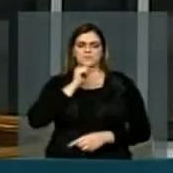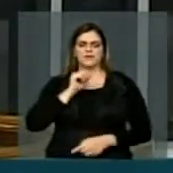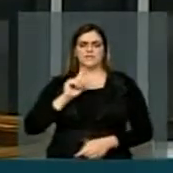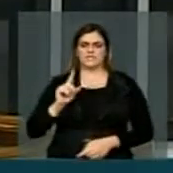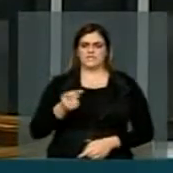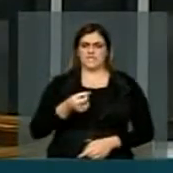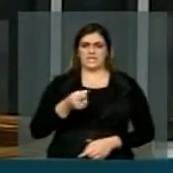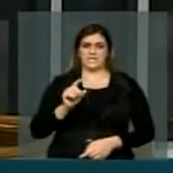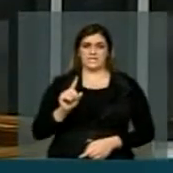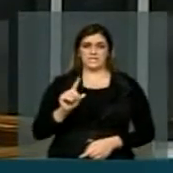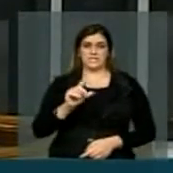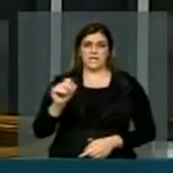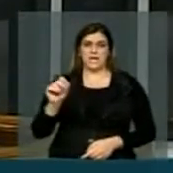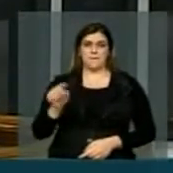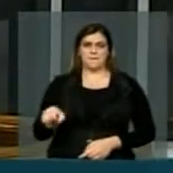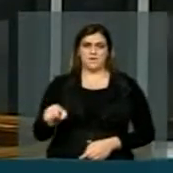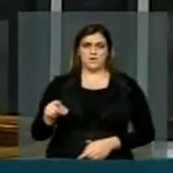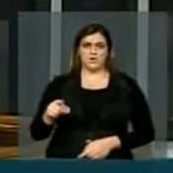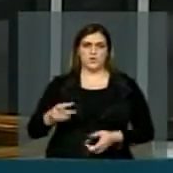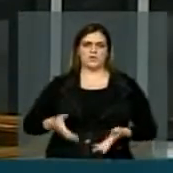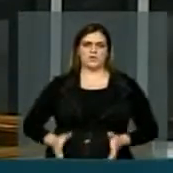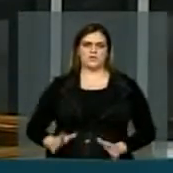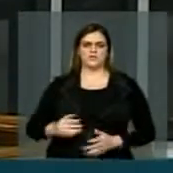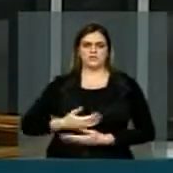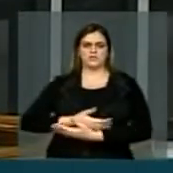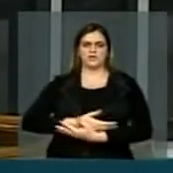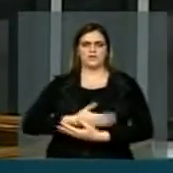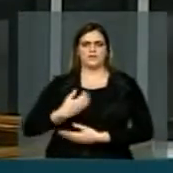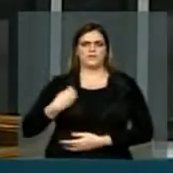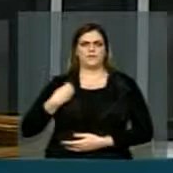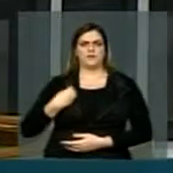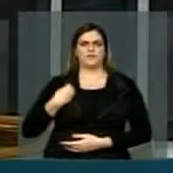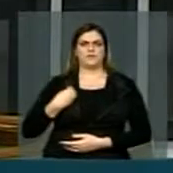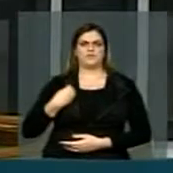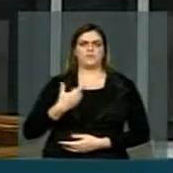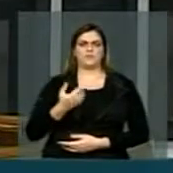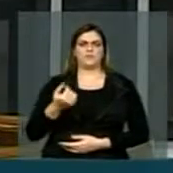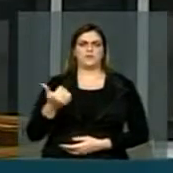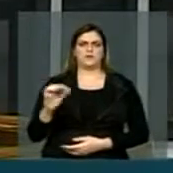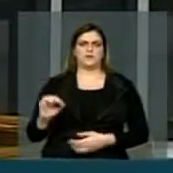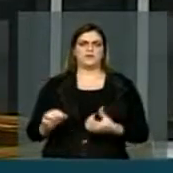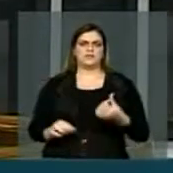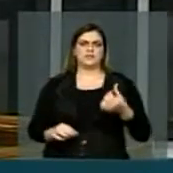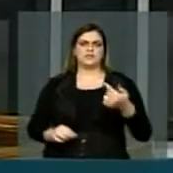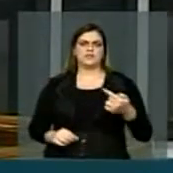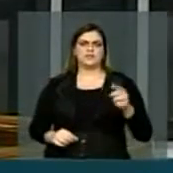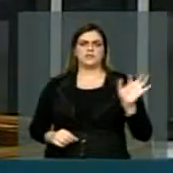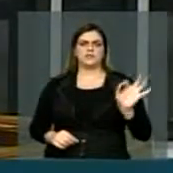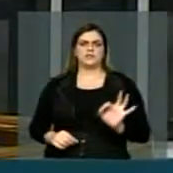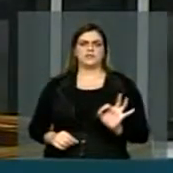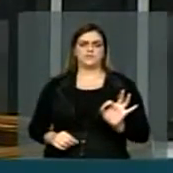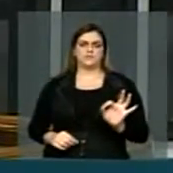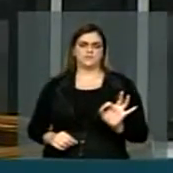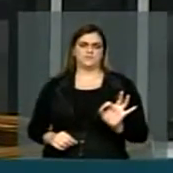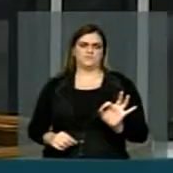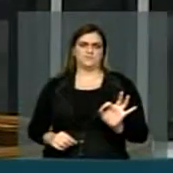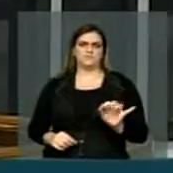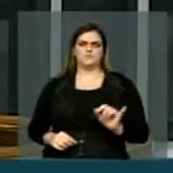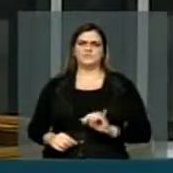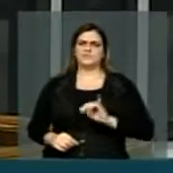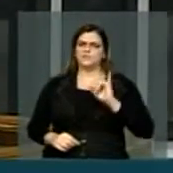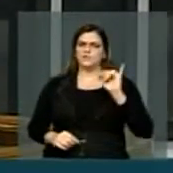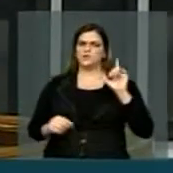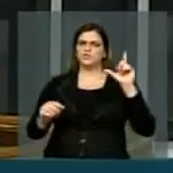mil nascidos vivos, em 2010, foi 67,5. Um avanço importante, houve